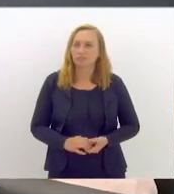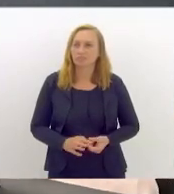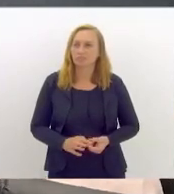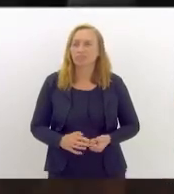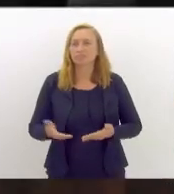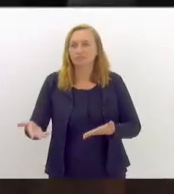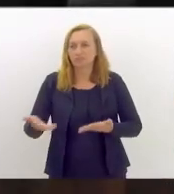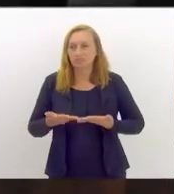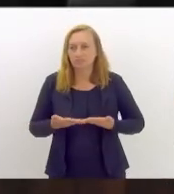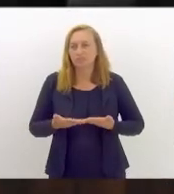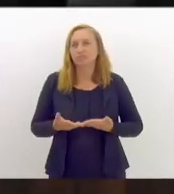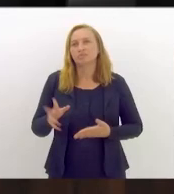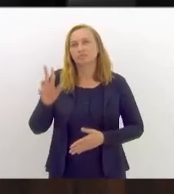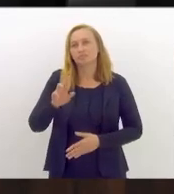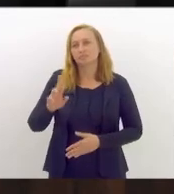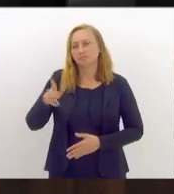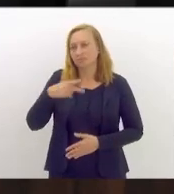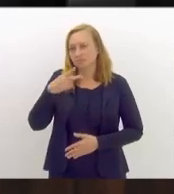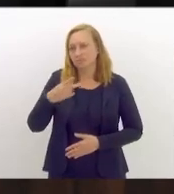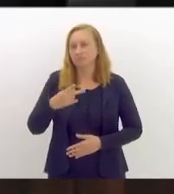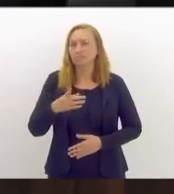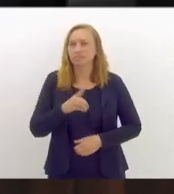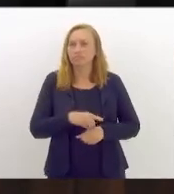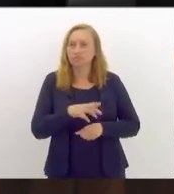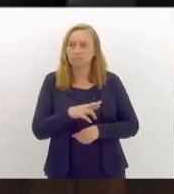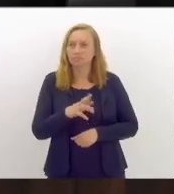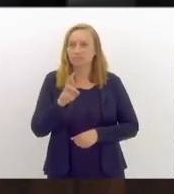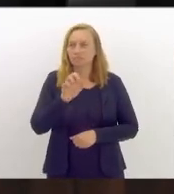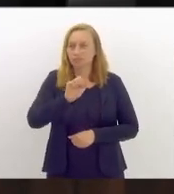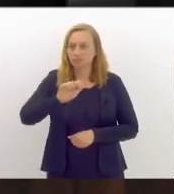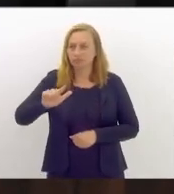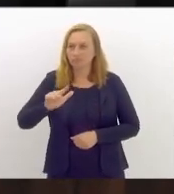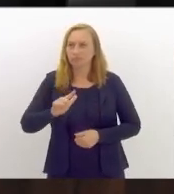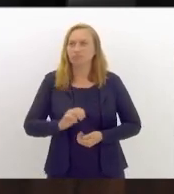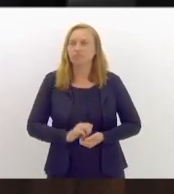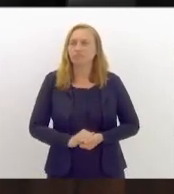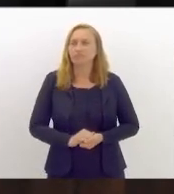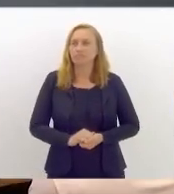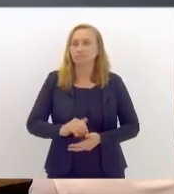convido para usar a palavra Doutor Rafael Alves